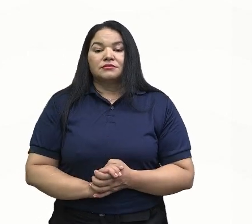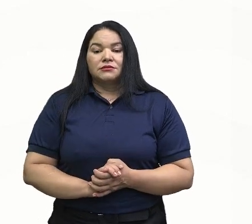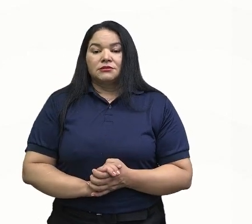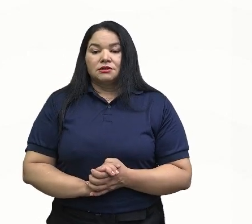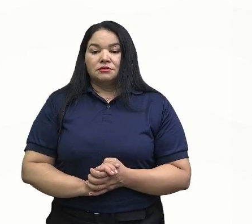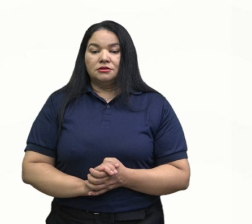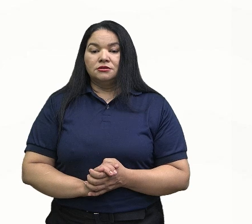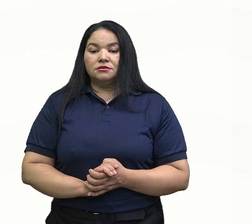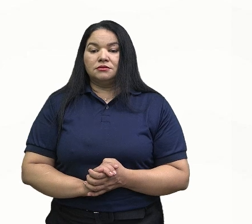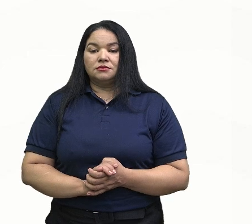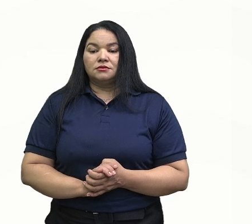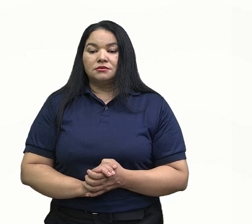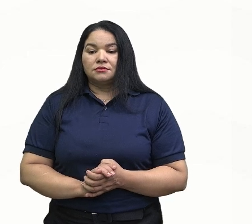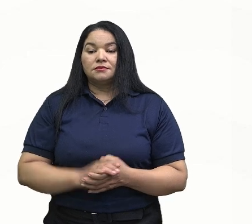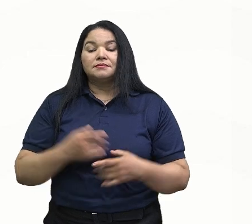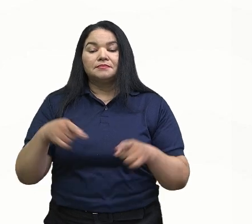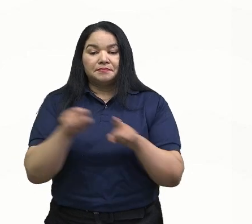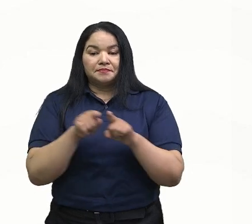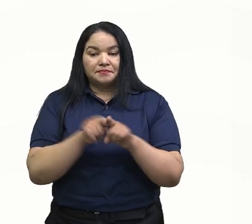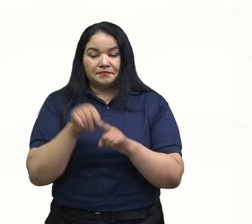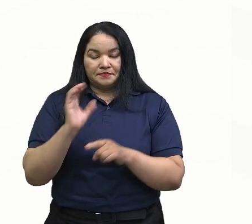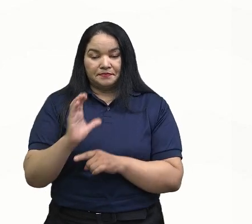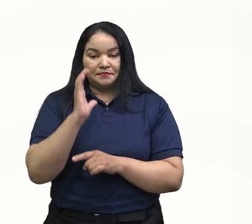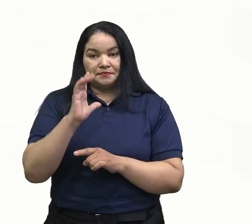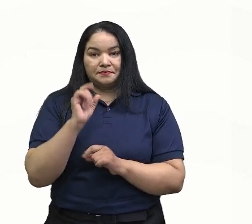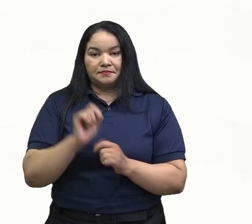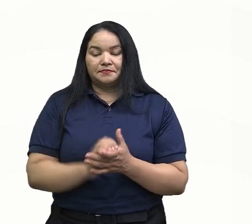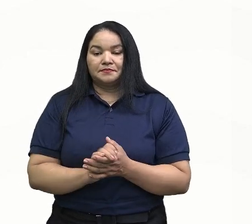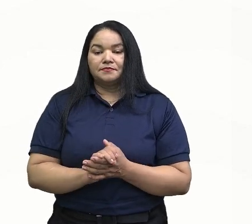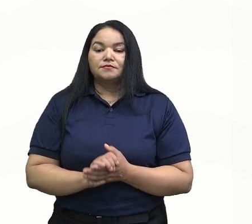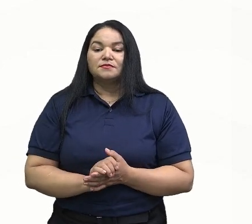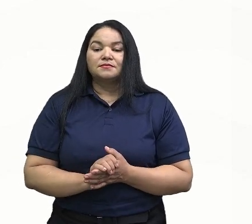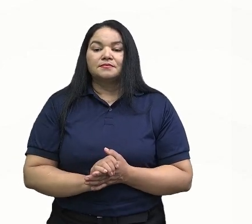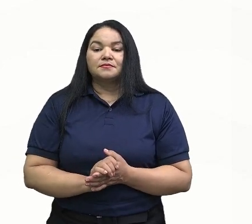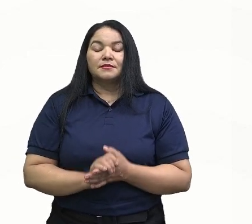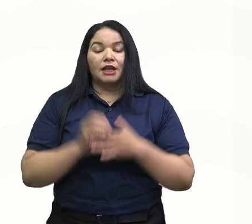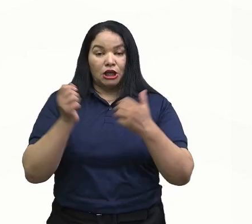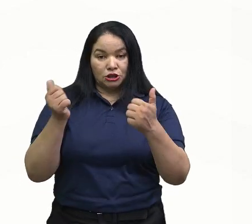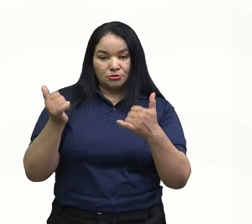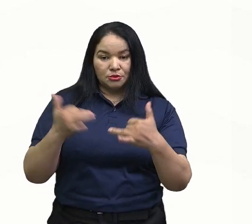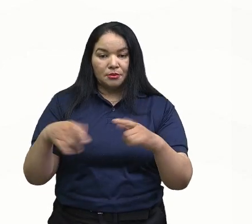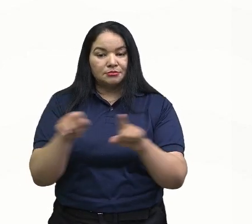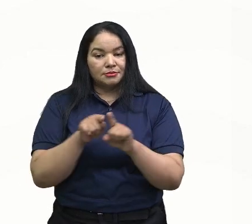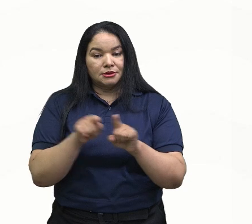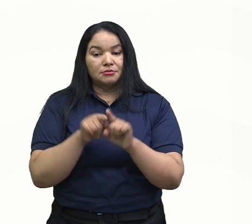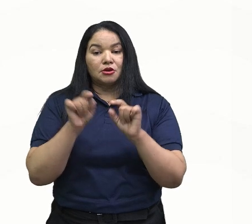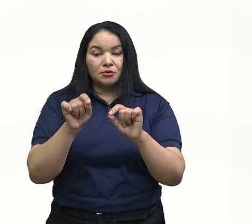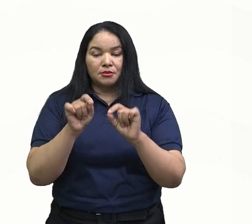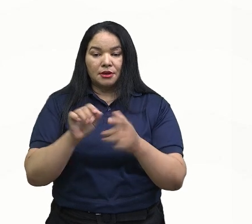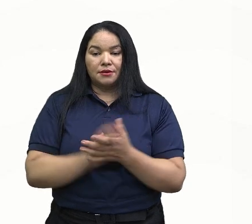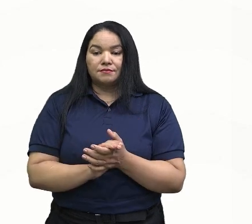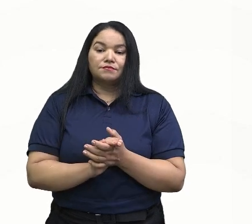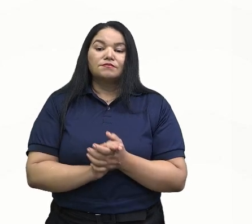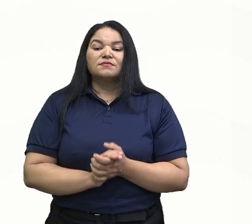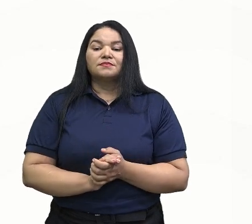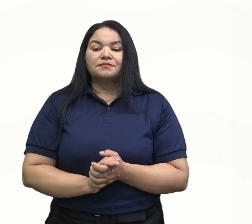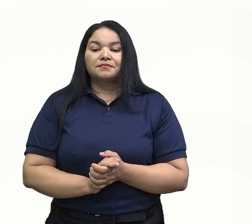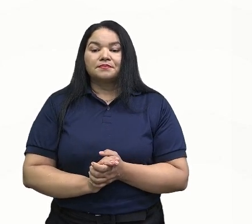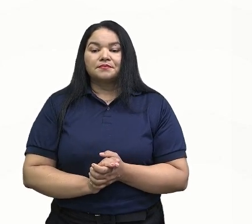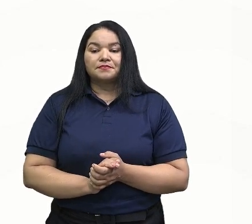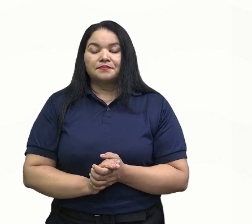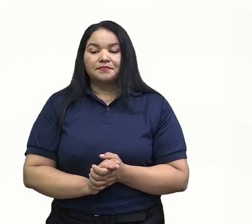E aí o que acontece? Nós falamos sobre calor. Calor